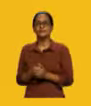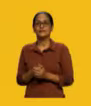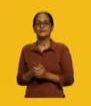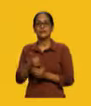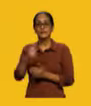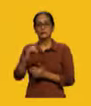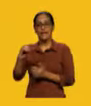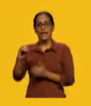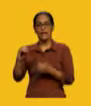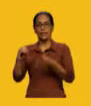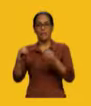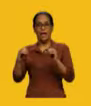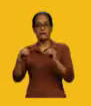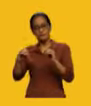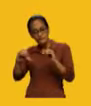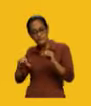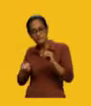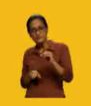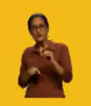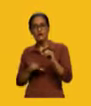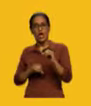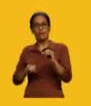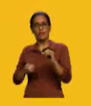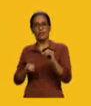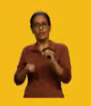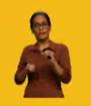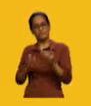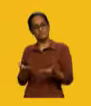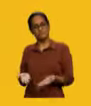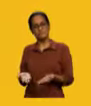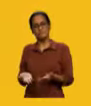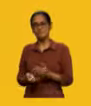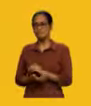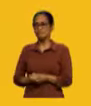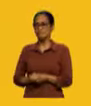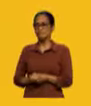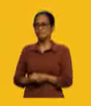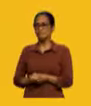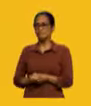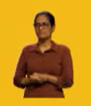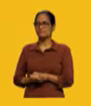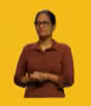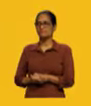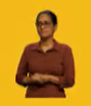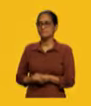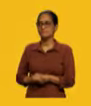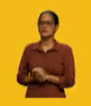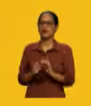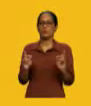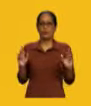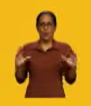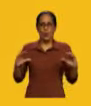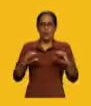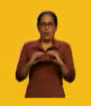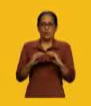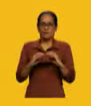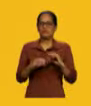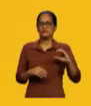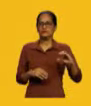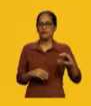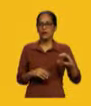10, 90. Então, agrupo as letras e coloco